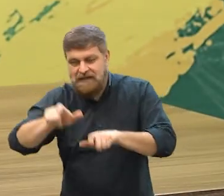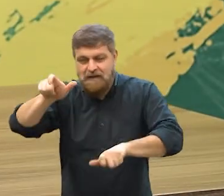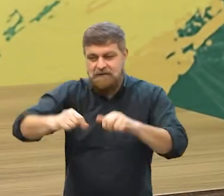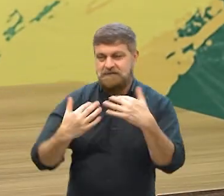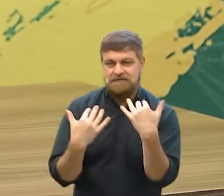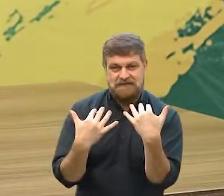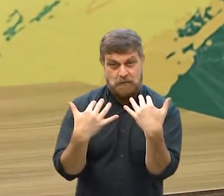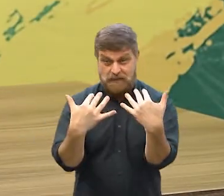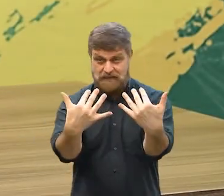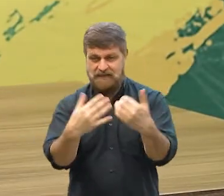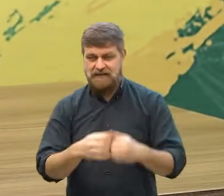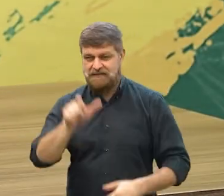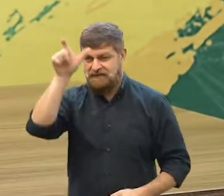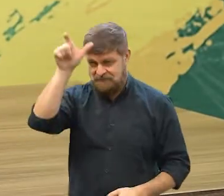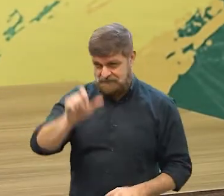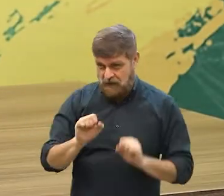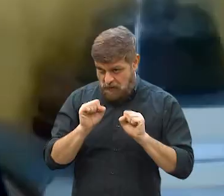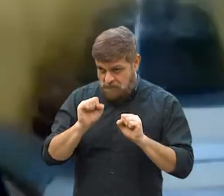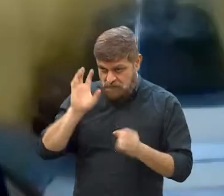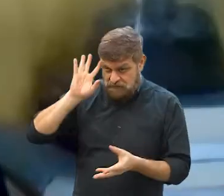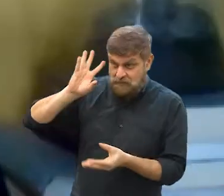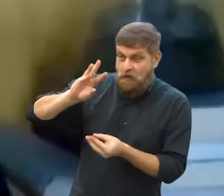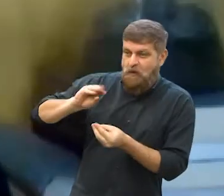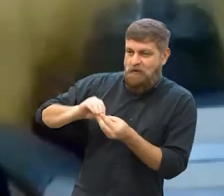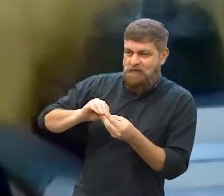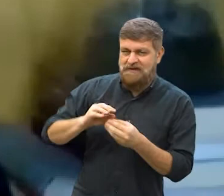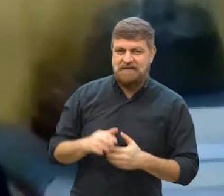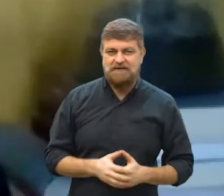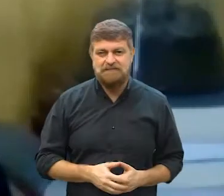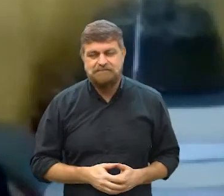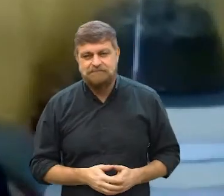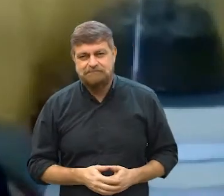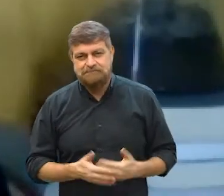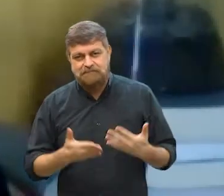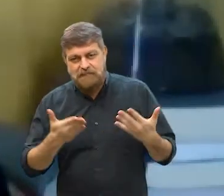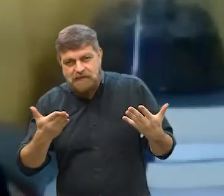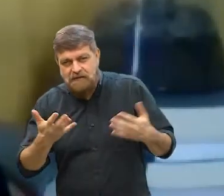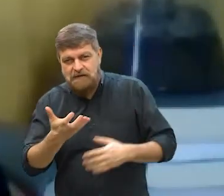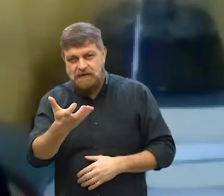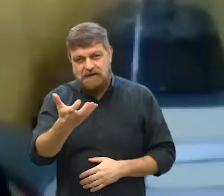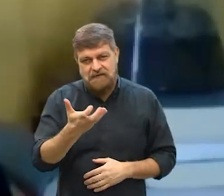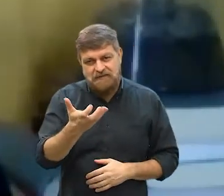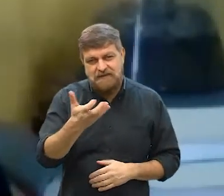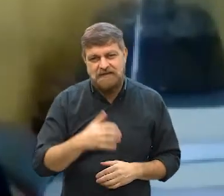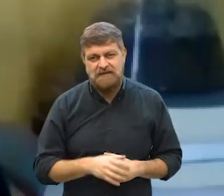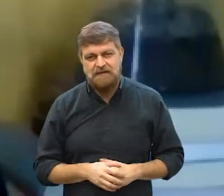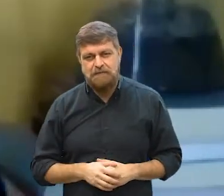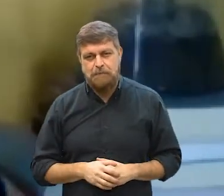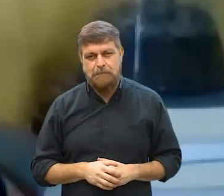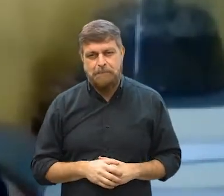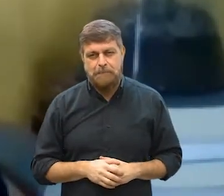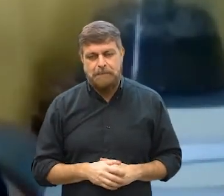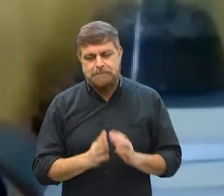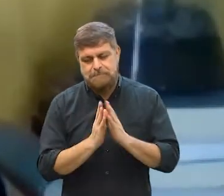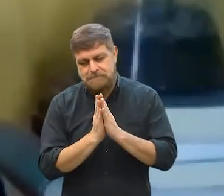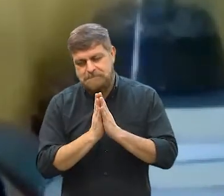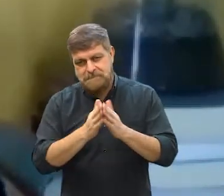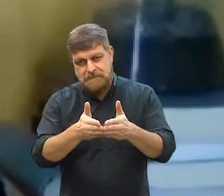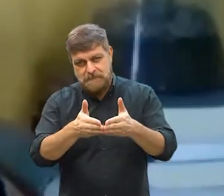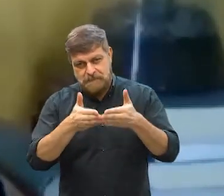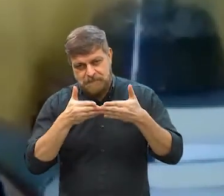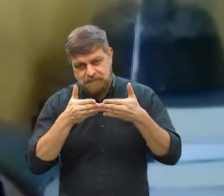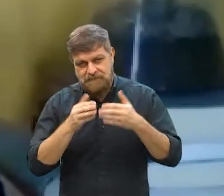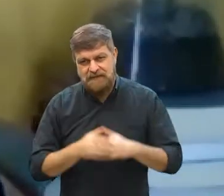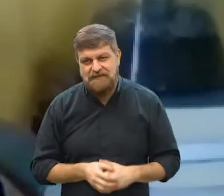pessoal que tá em casa para você concluir por favor Luiz André olha eu queria pedir né